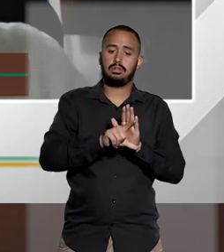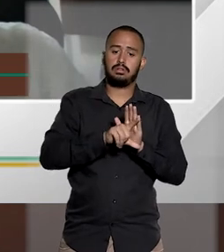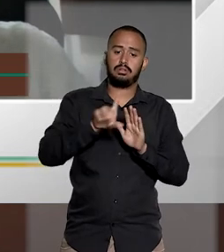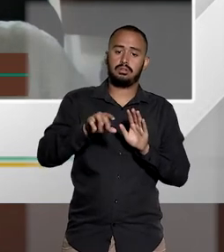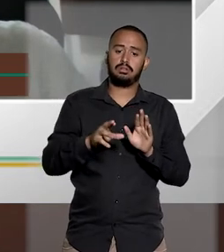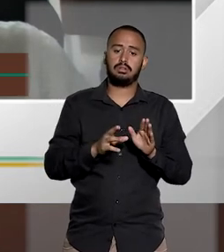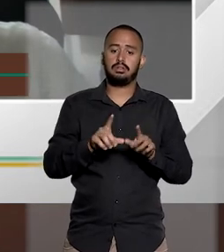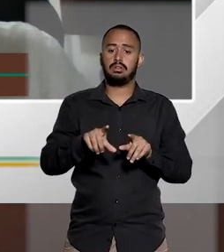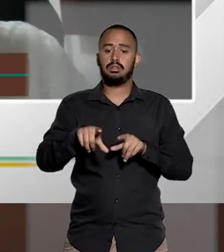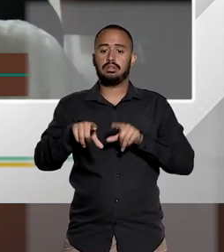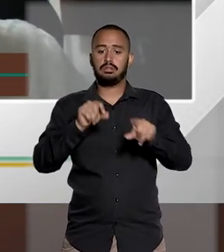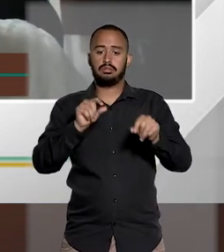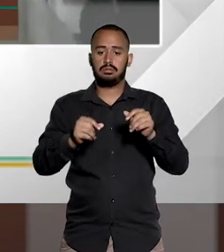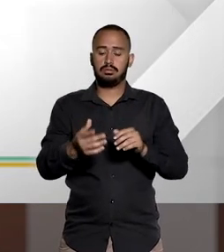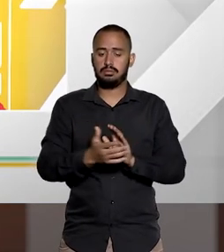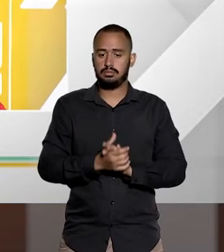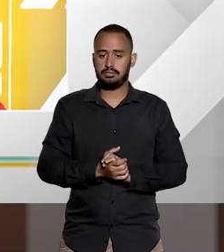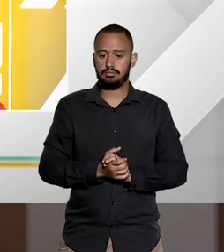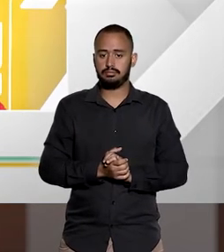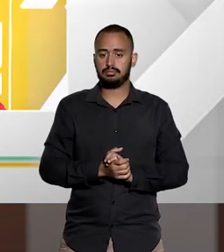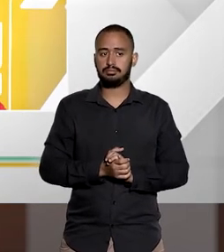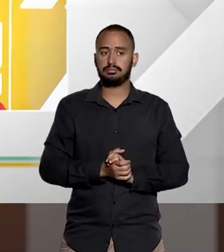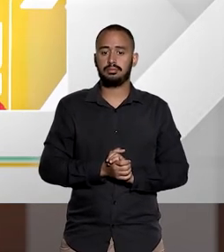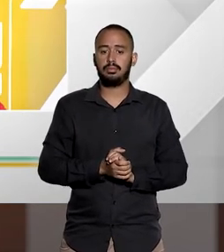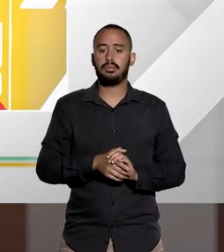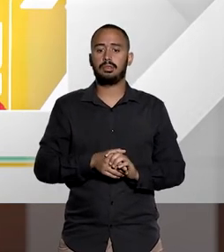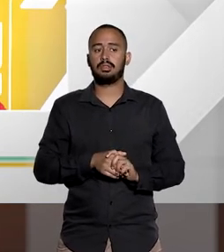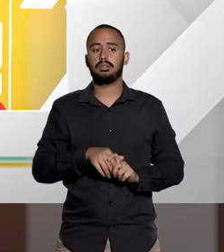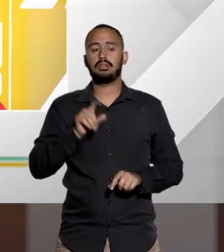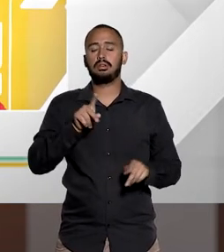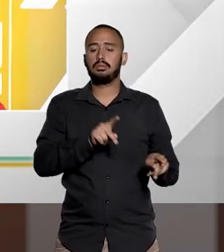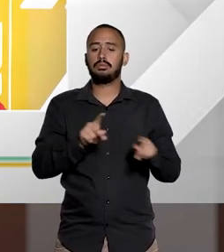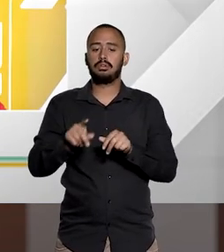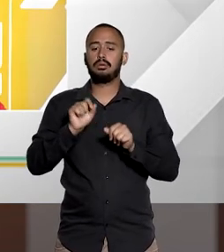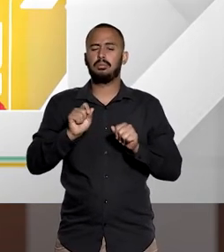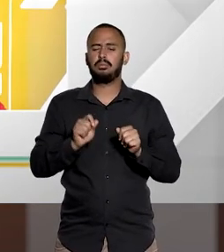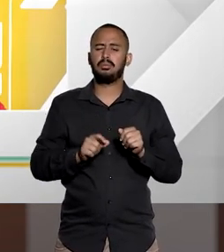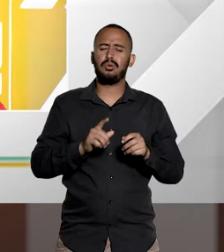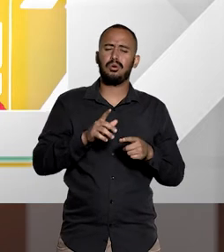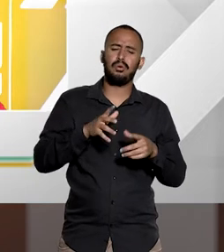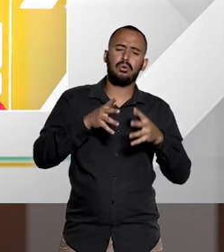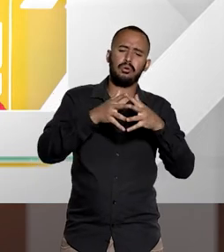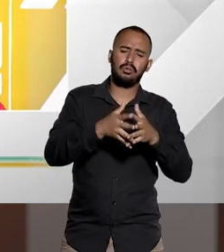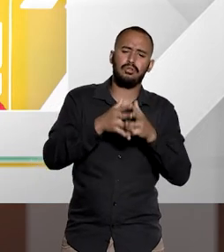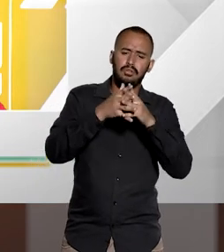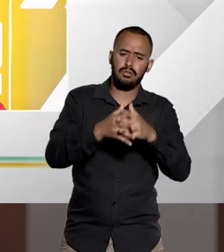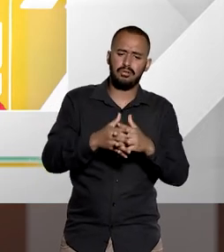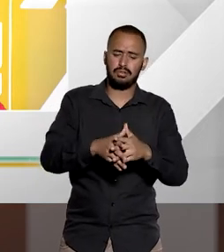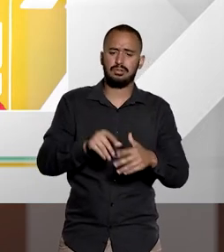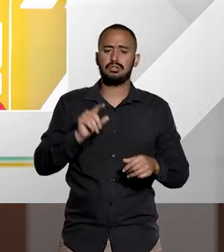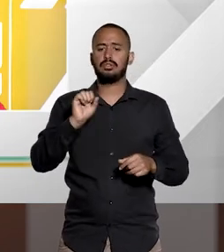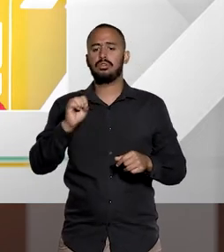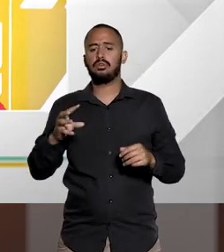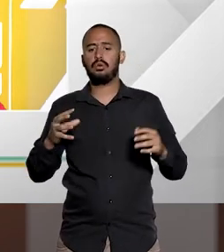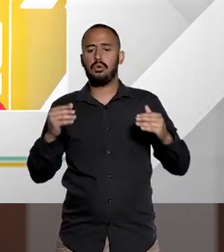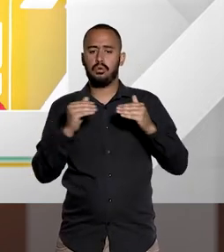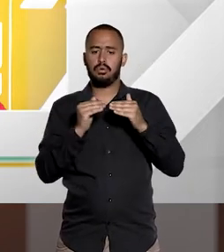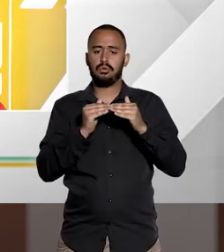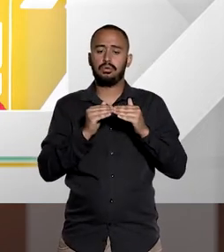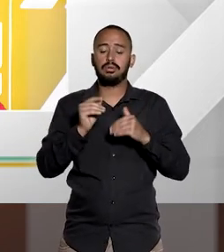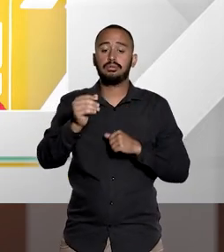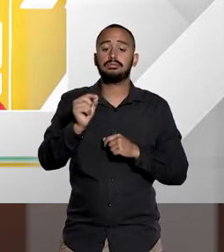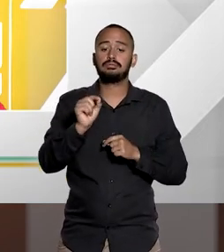de Licitações. Professora Di Pietro, quais controvérsias podem ser resolvidas por essas formas alternativas